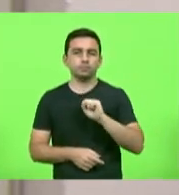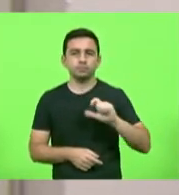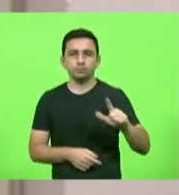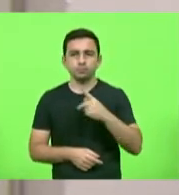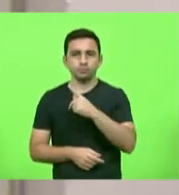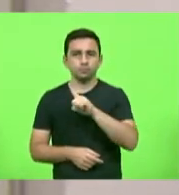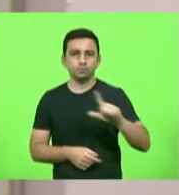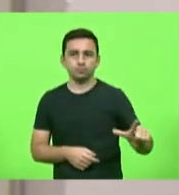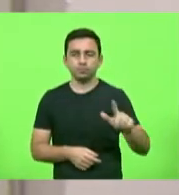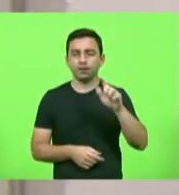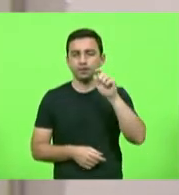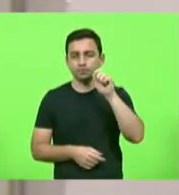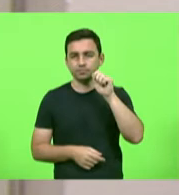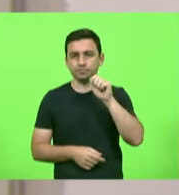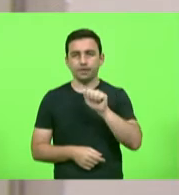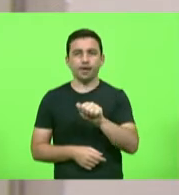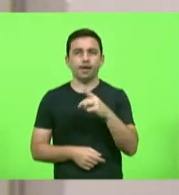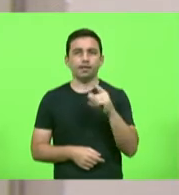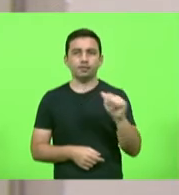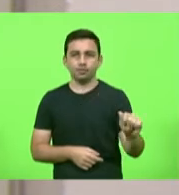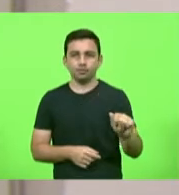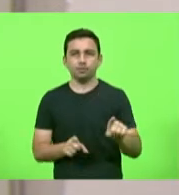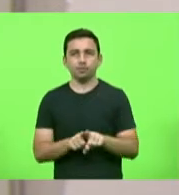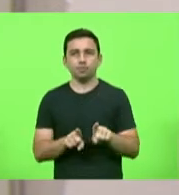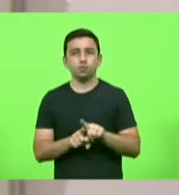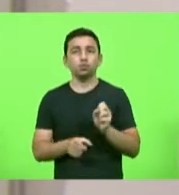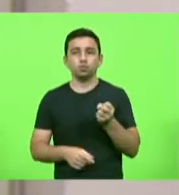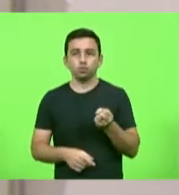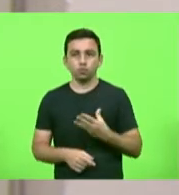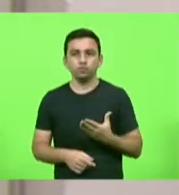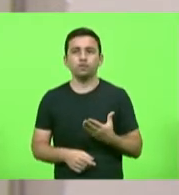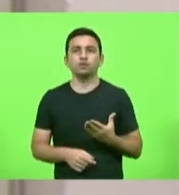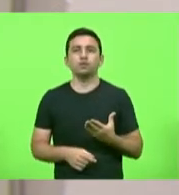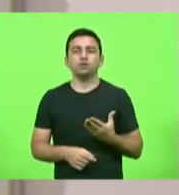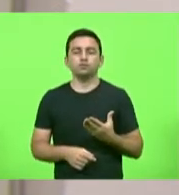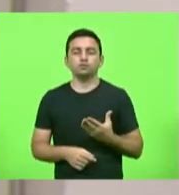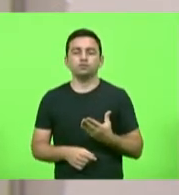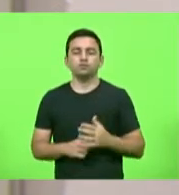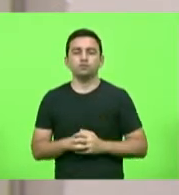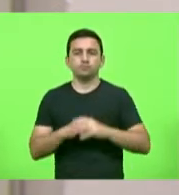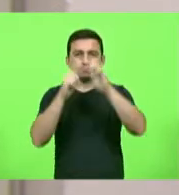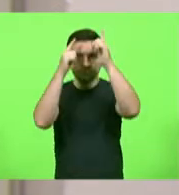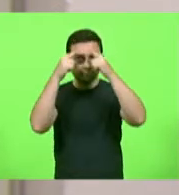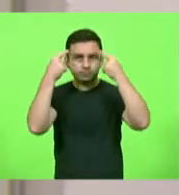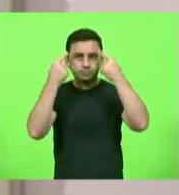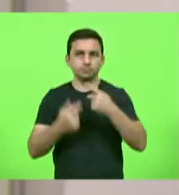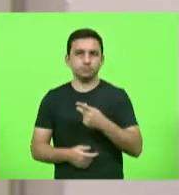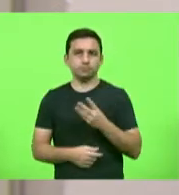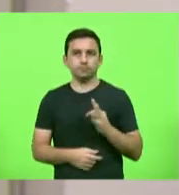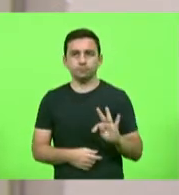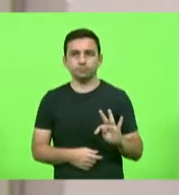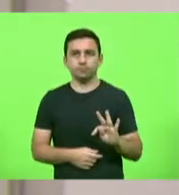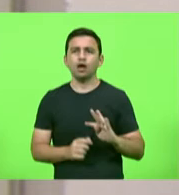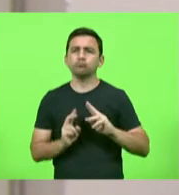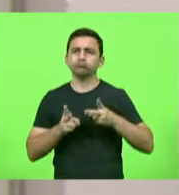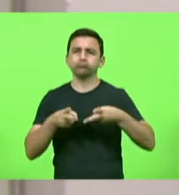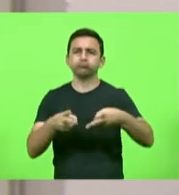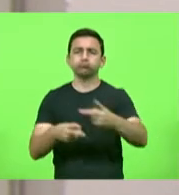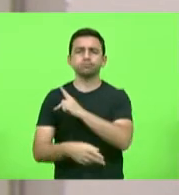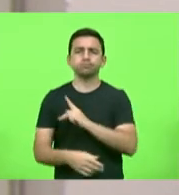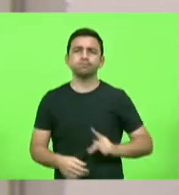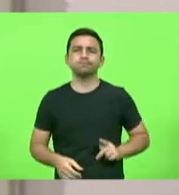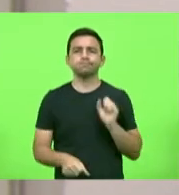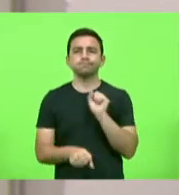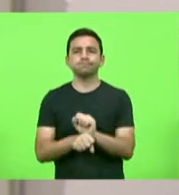Faraco de Luca, bloco MDB Novo e Neudi Sareta, PT. Ato contínuo, o senhor presidente suspendeu a sessão